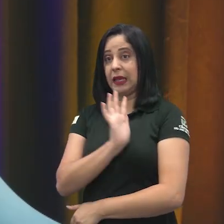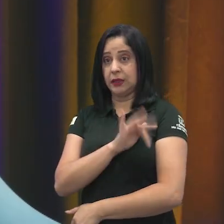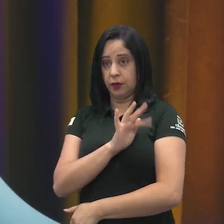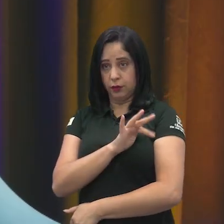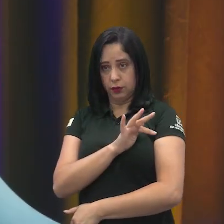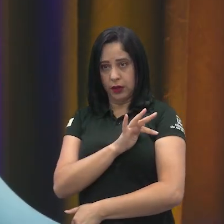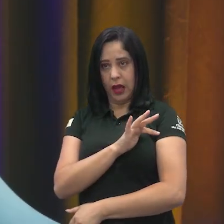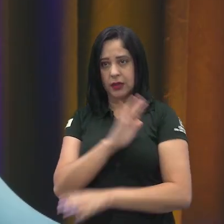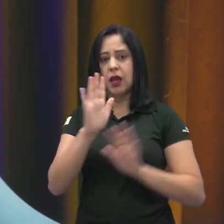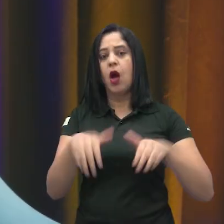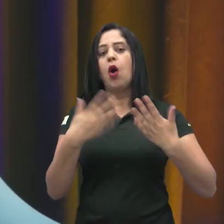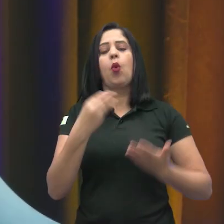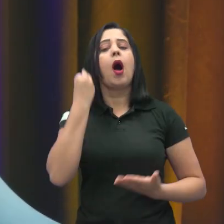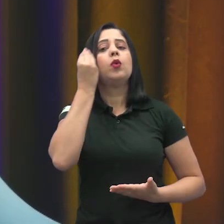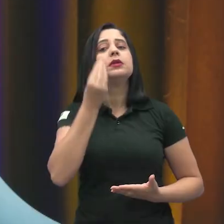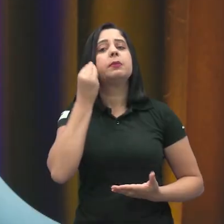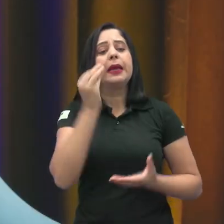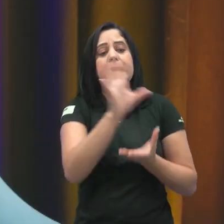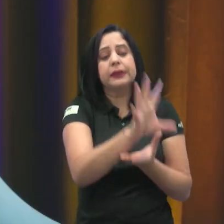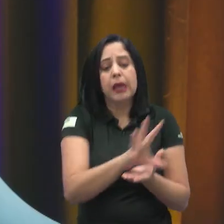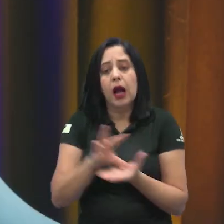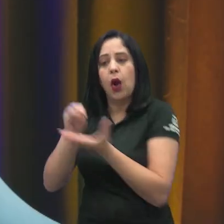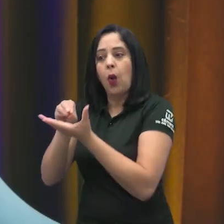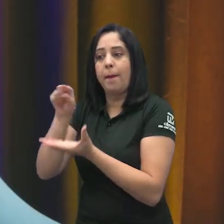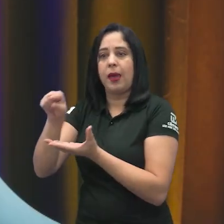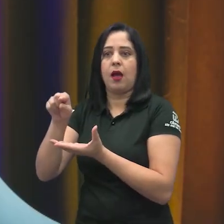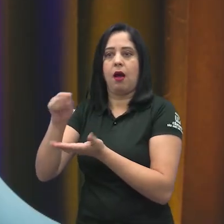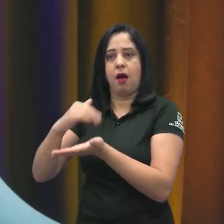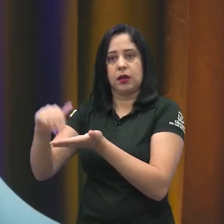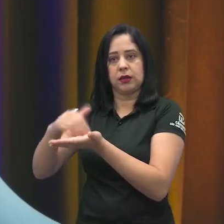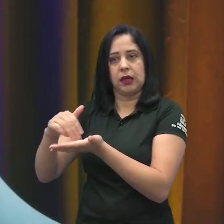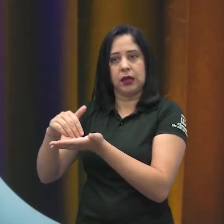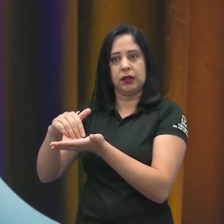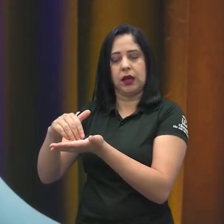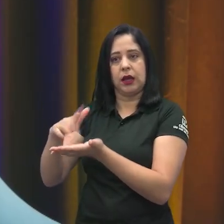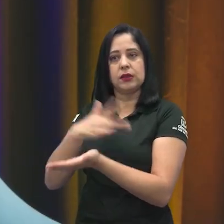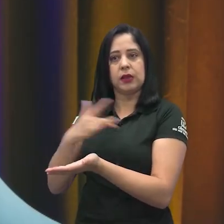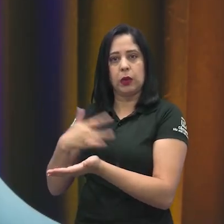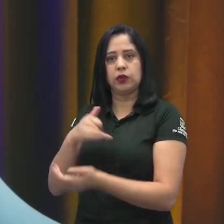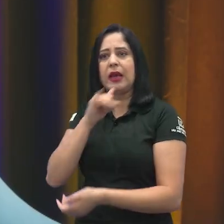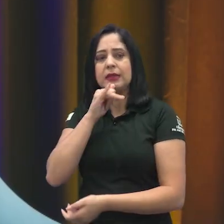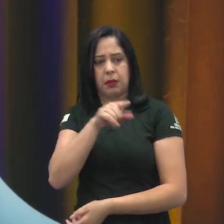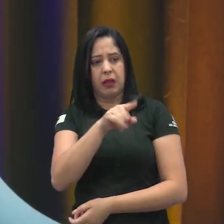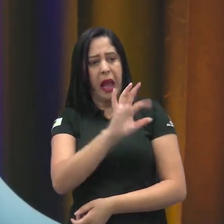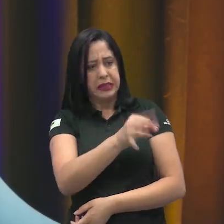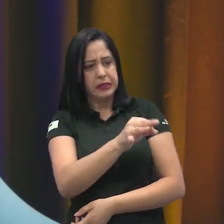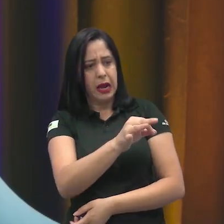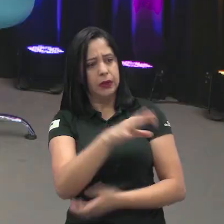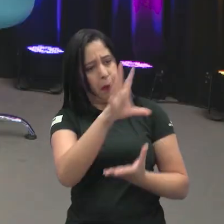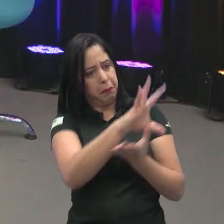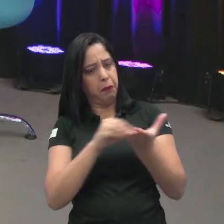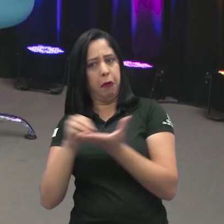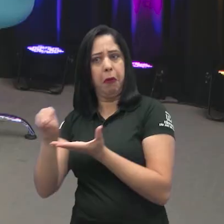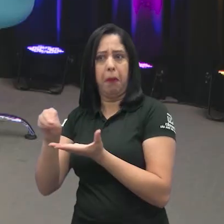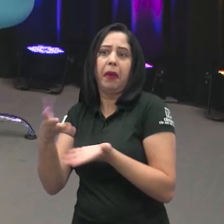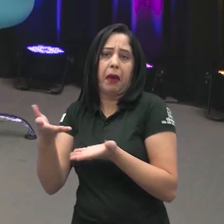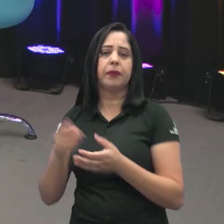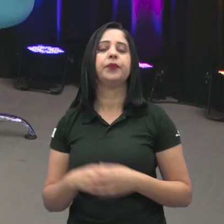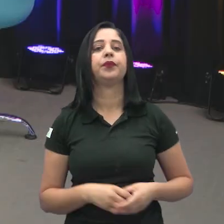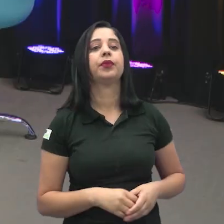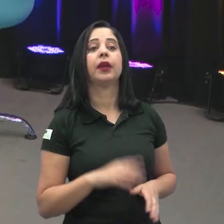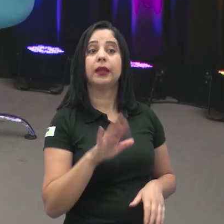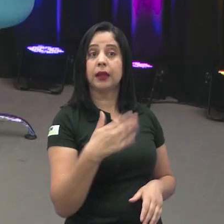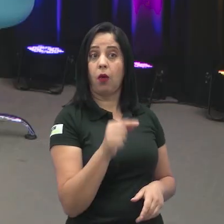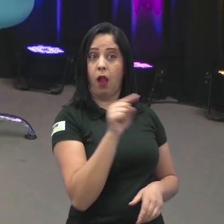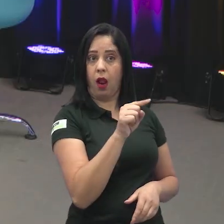na Secretaria de Saúde? Que às vezes você vivenciou e falou assim, né? O que está dando certo, vamos trazer para cá também. Olha, são 4 anos em que eu estive